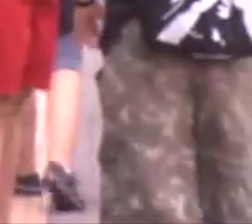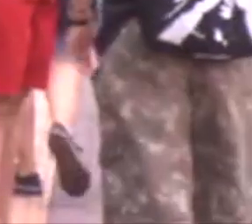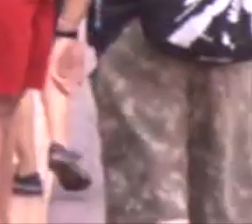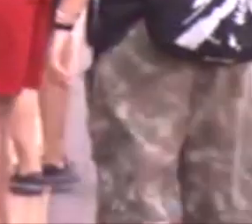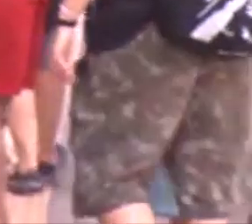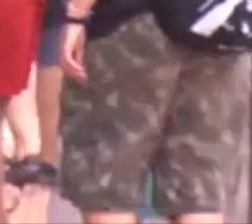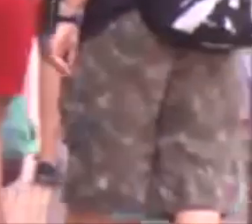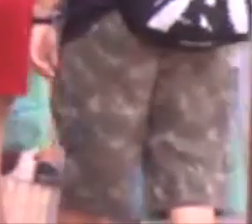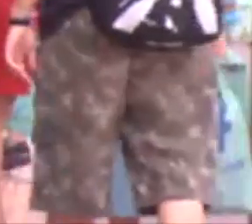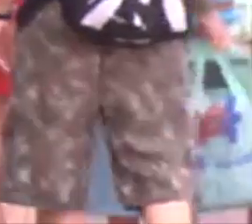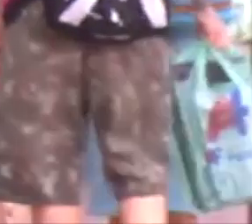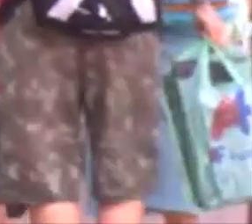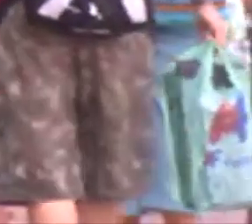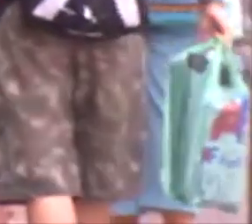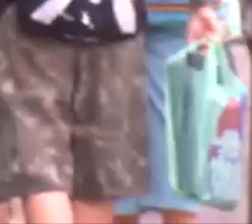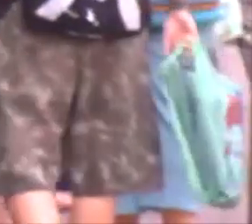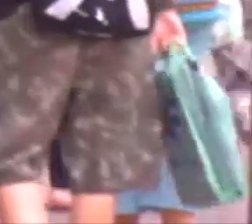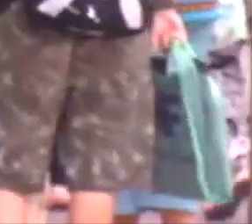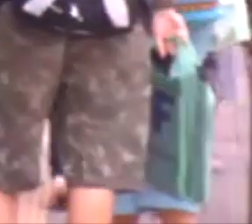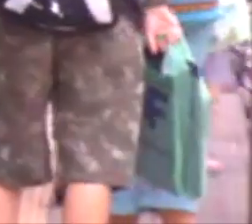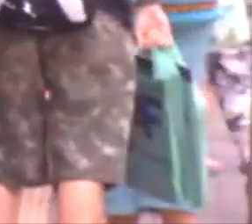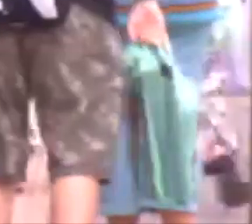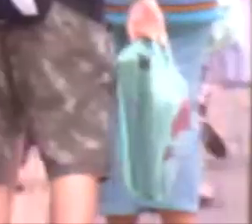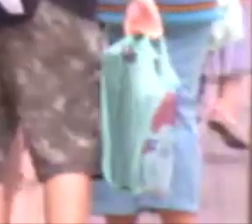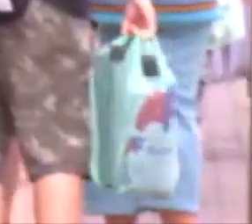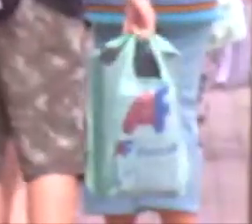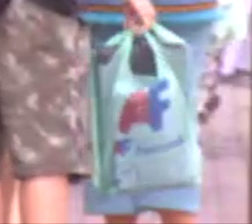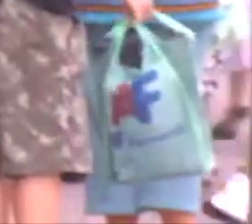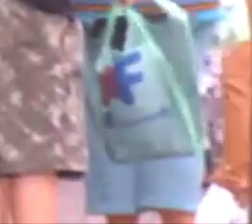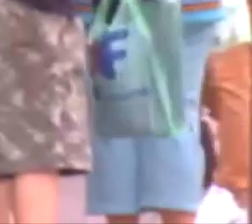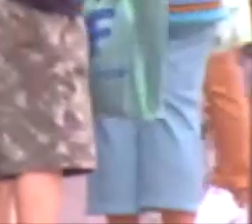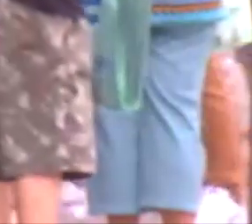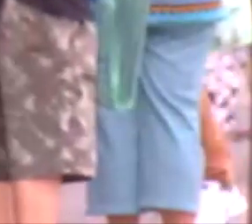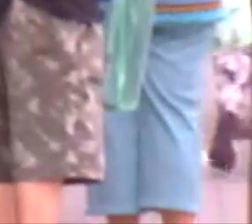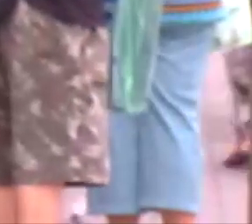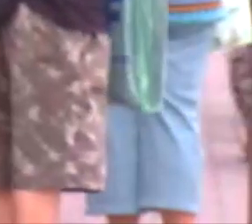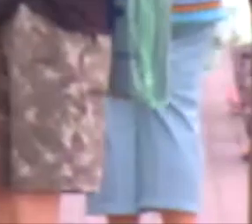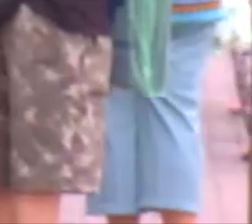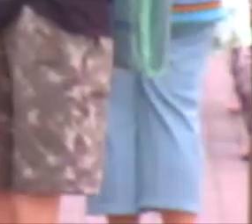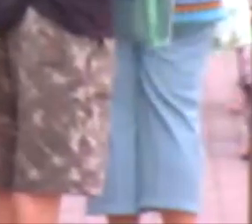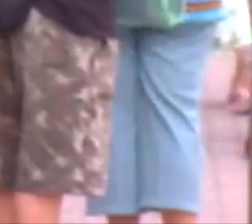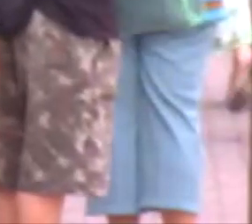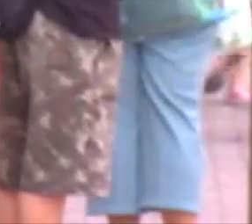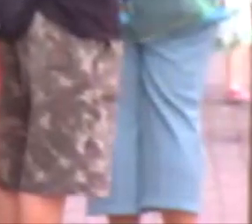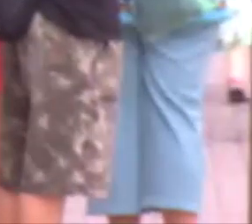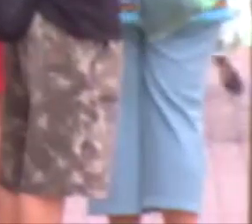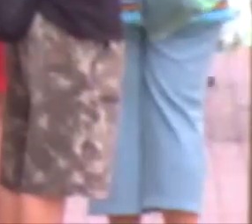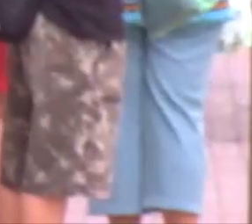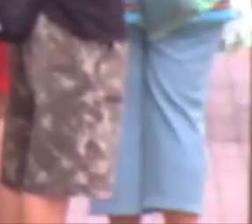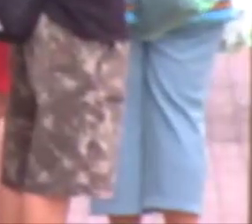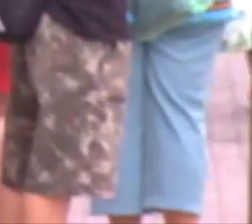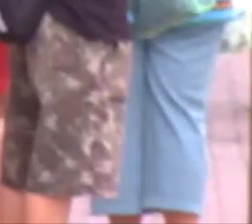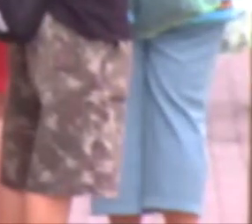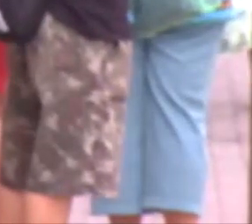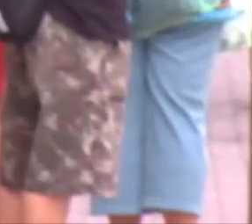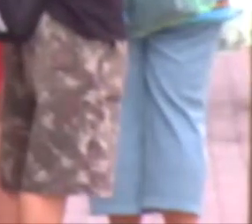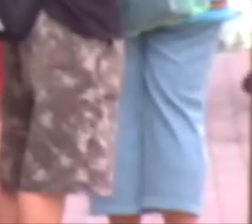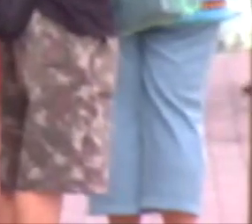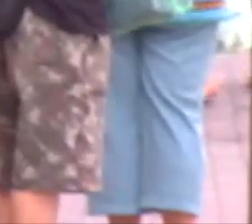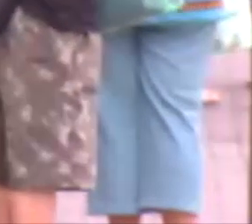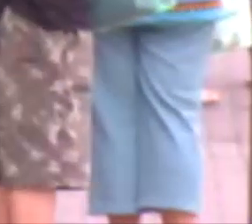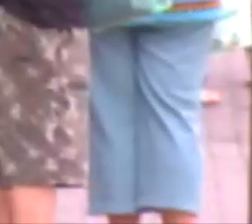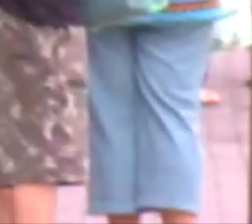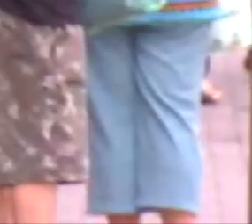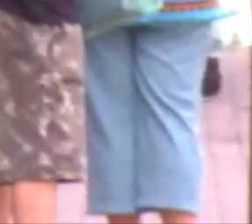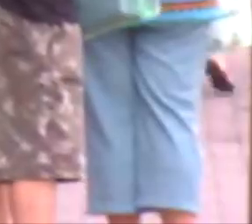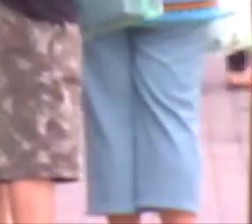7 em cada 10 brasileiros. E a maioria delas pode ser evitada. Mudanças no estilo de vida podem reduzir os